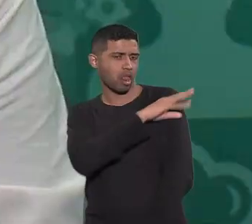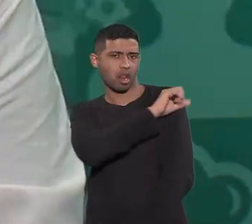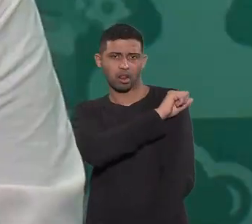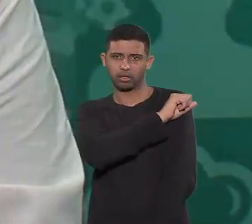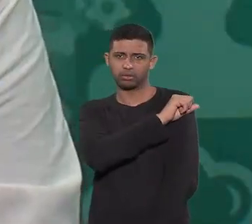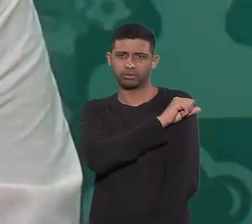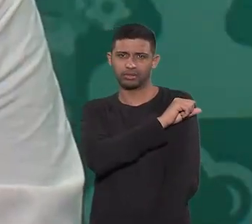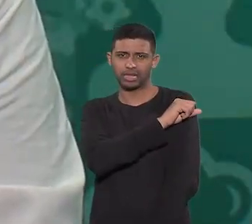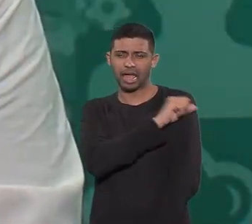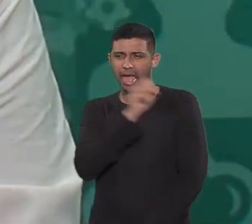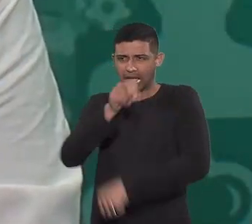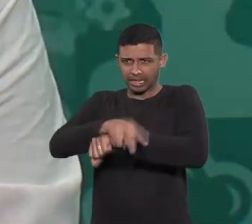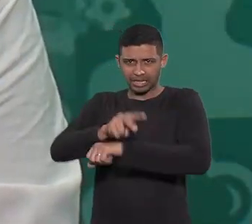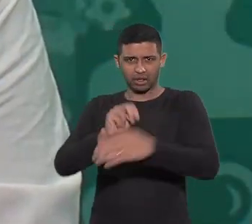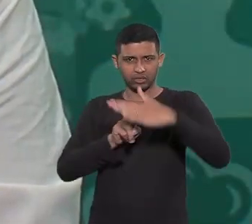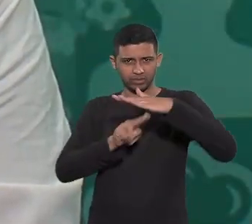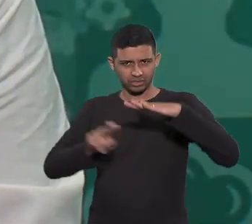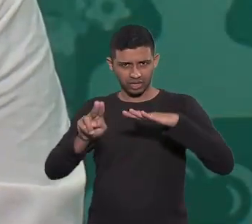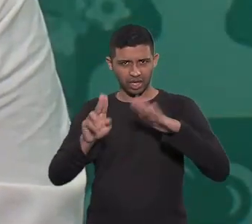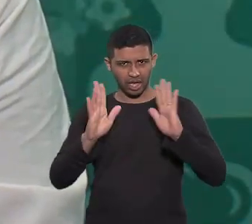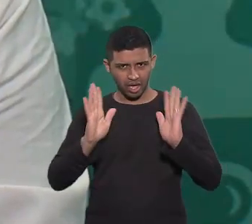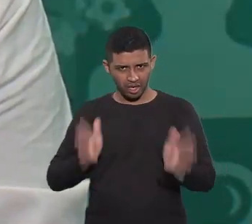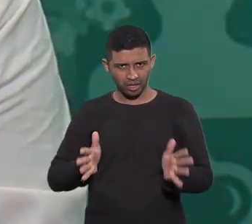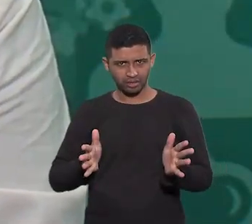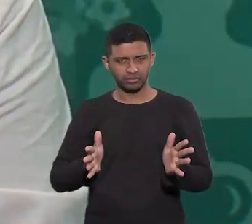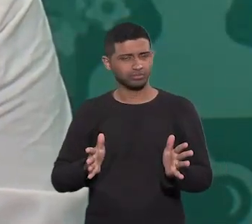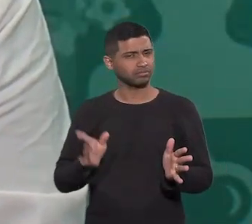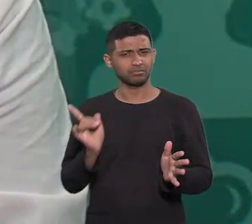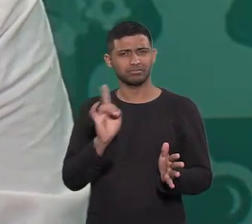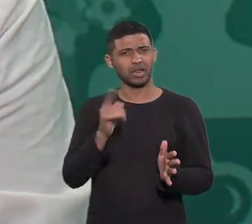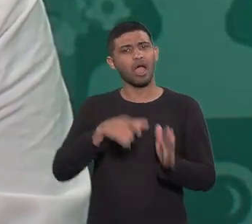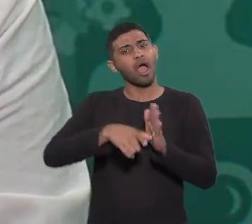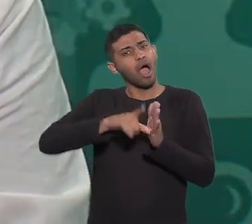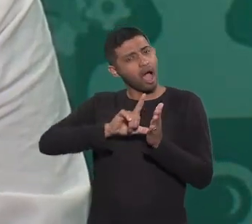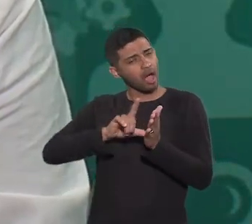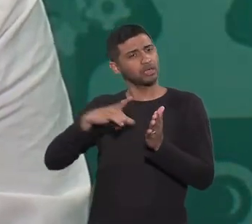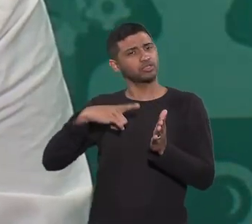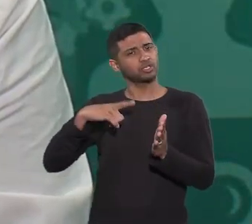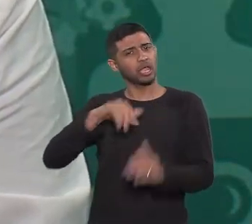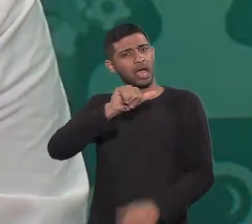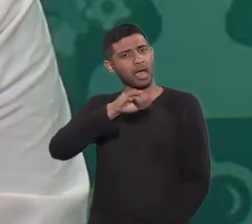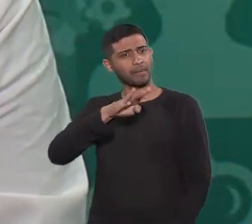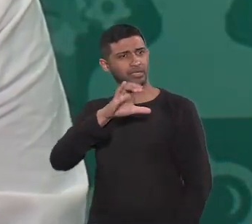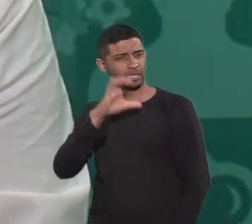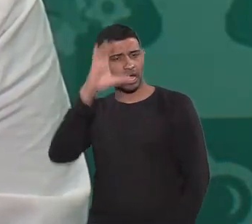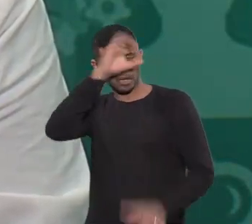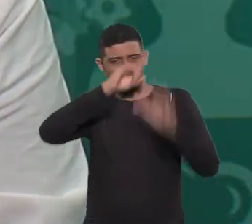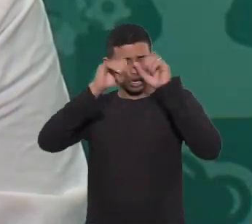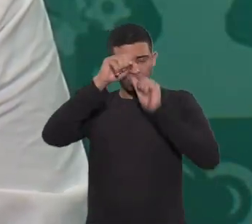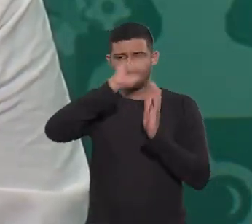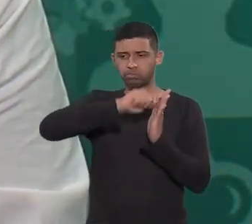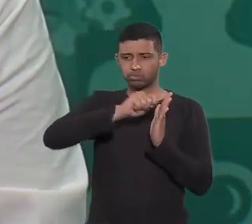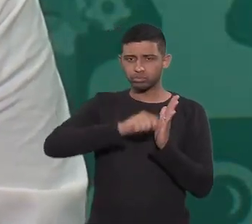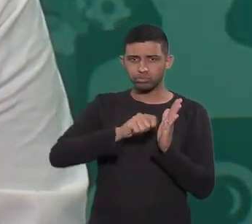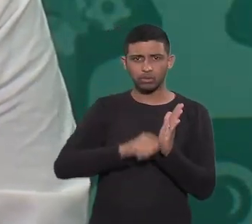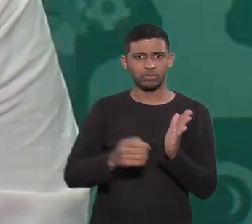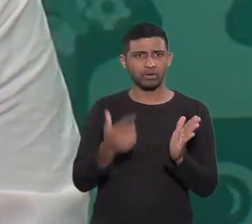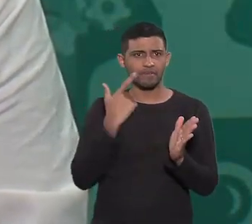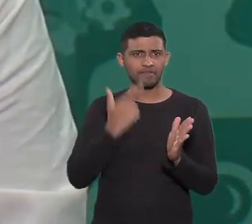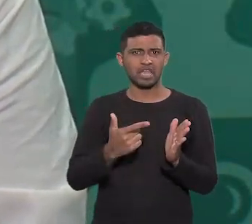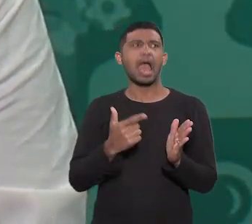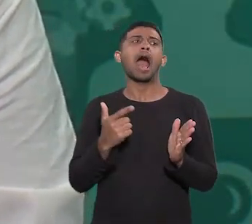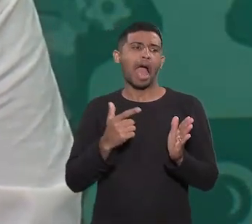dele para estar na universidade. Ele precisa já ter sido alfabetizado e letrado. Fora isso, não tem um